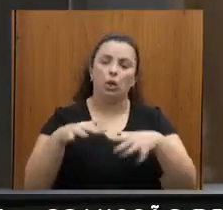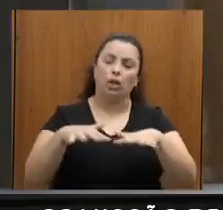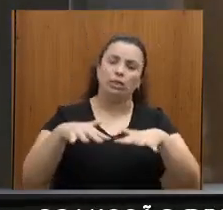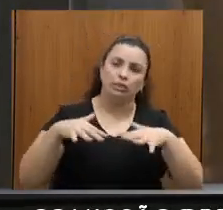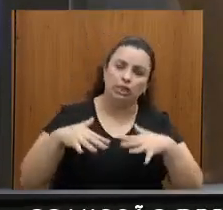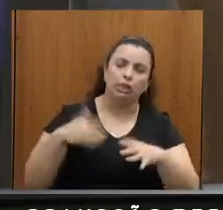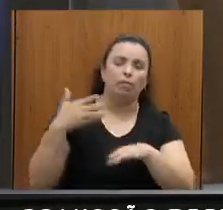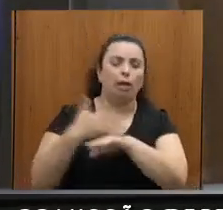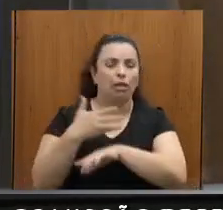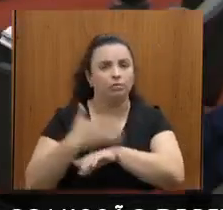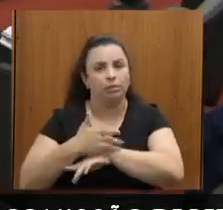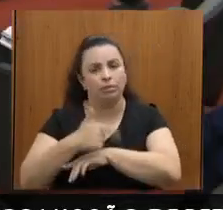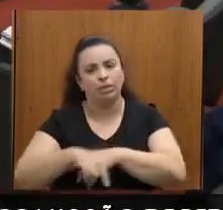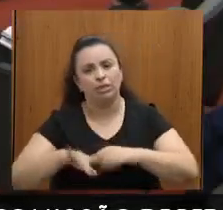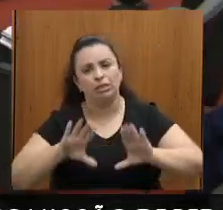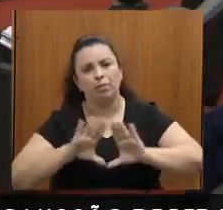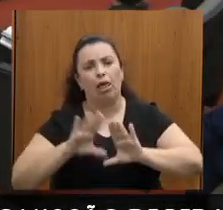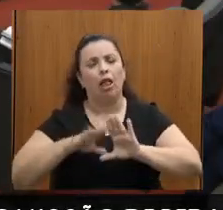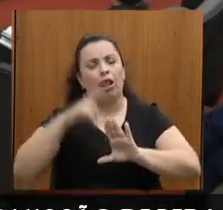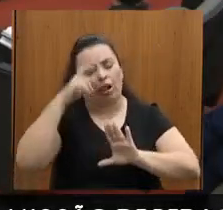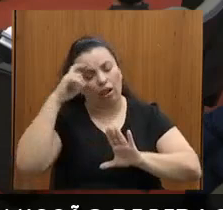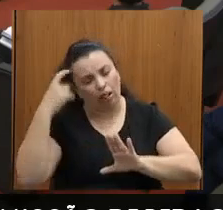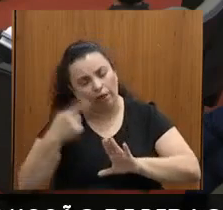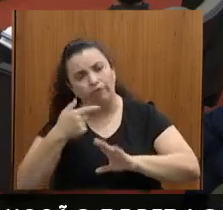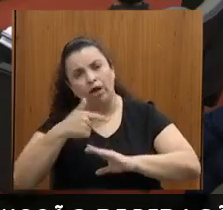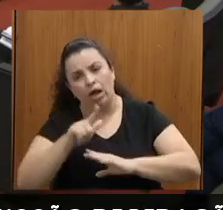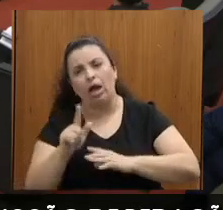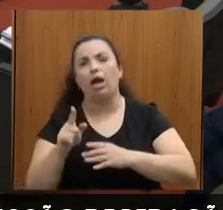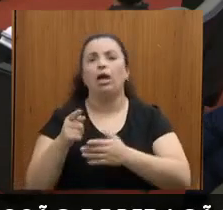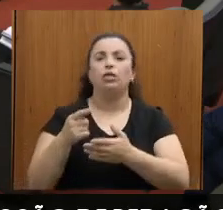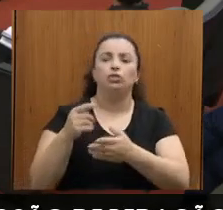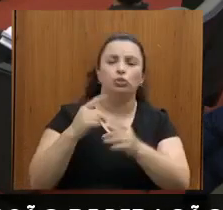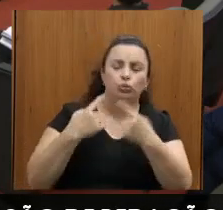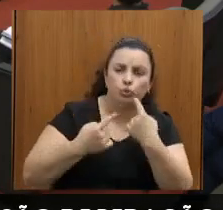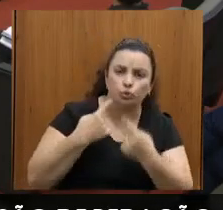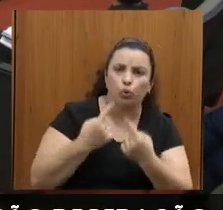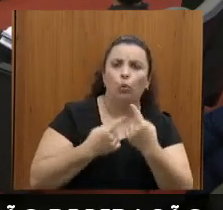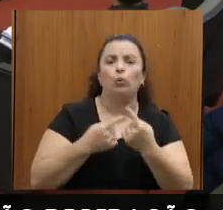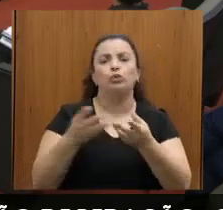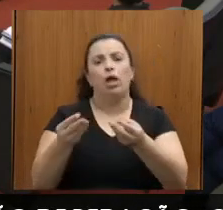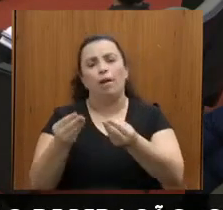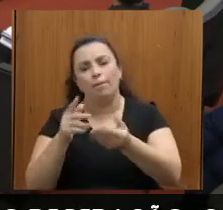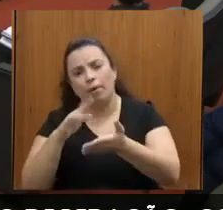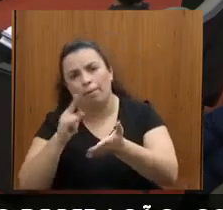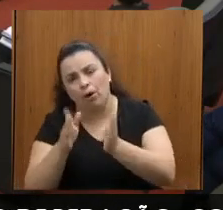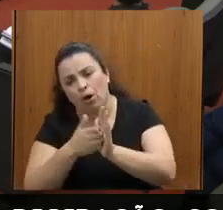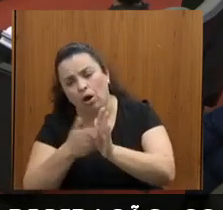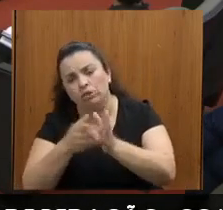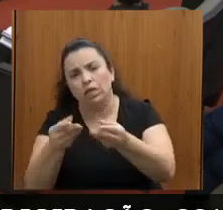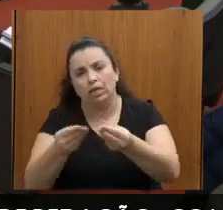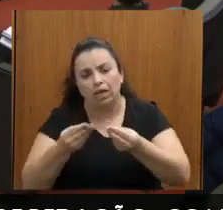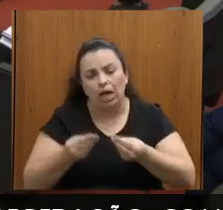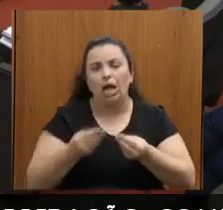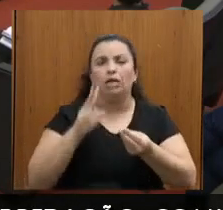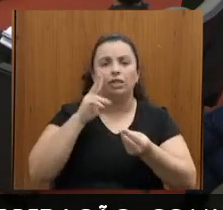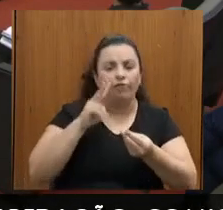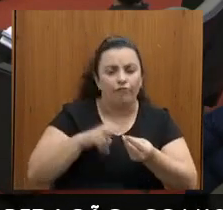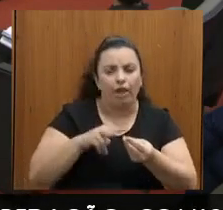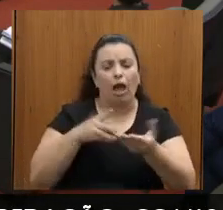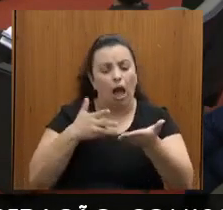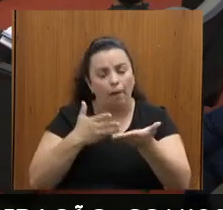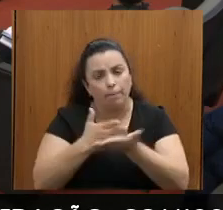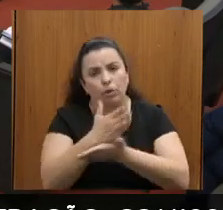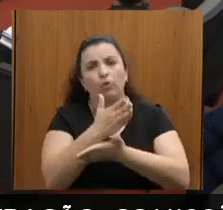de participar aqui na Assembleia, ir lá na base, discutir na base, trazer a proposta, ver a proposta aprovada